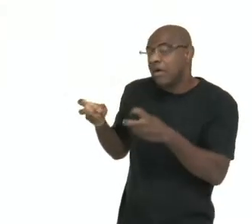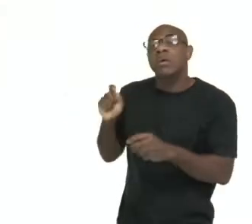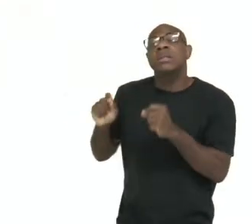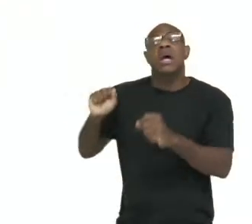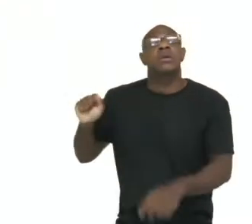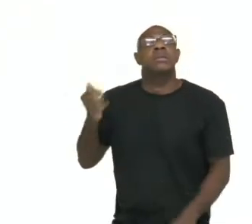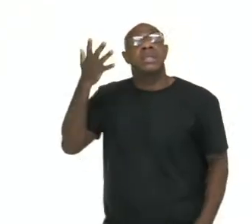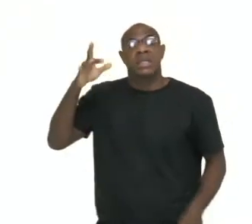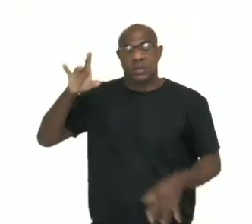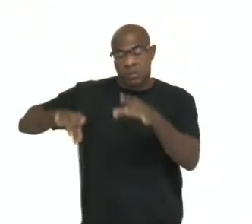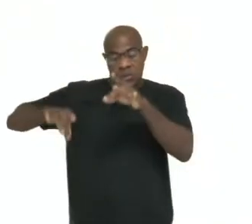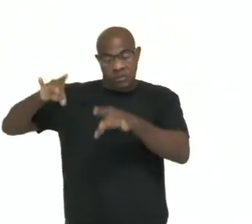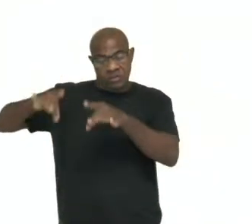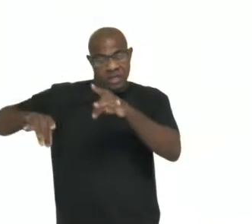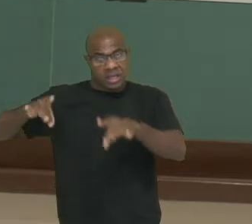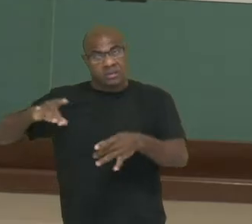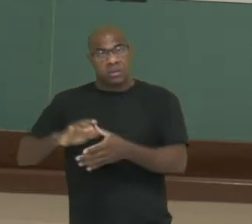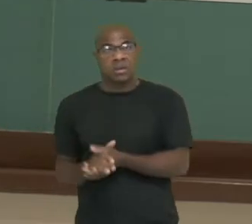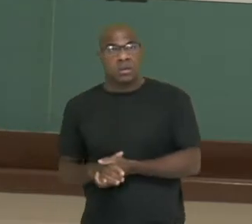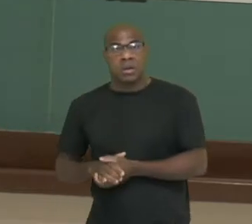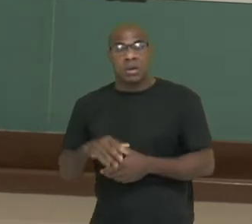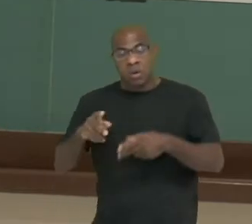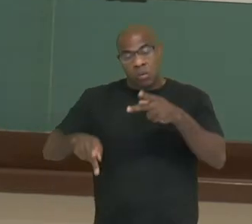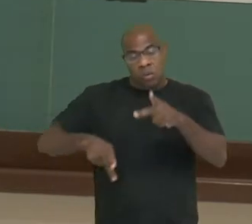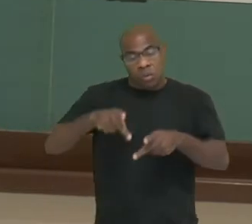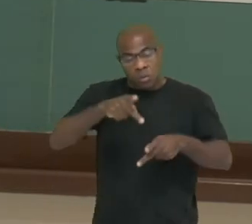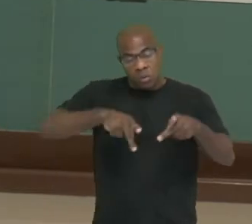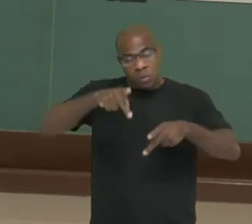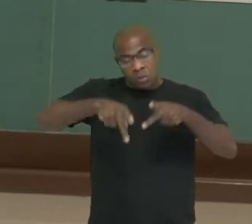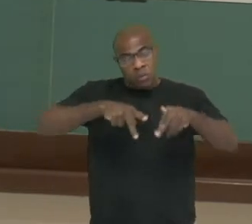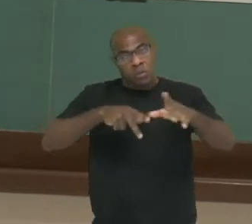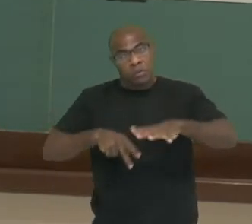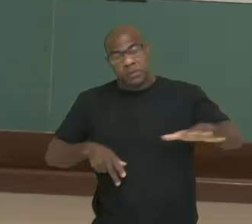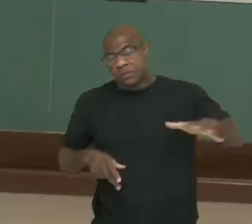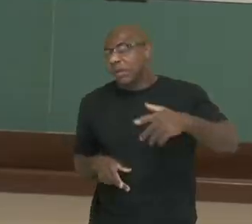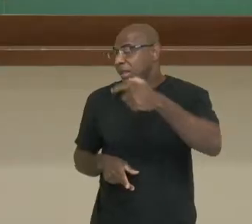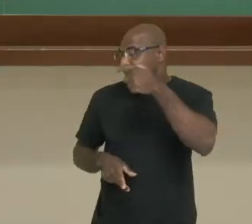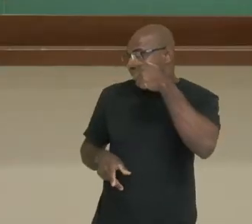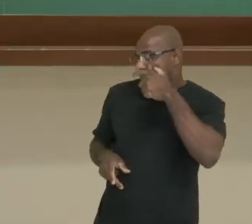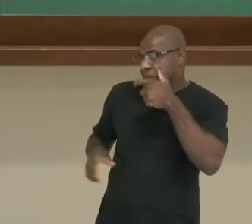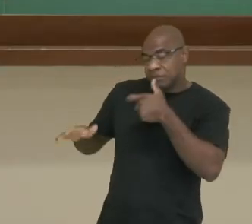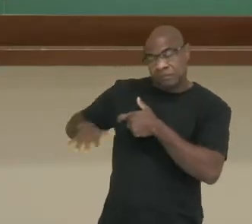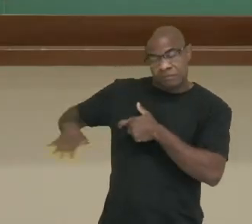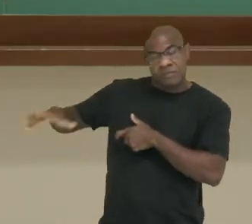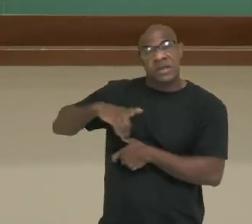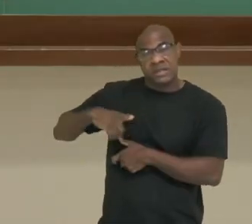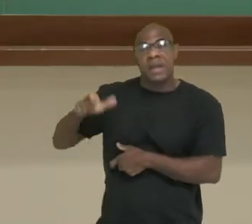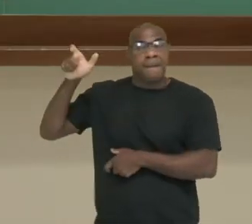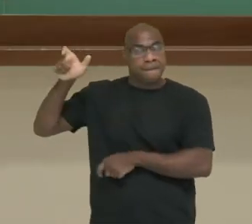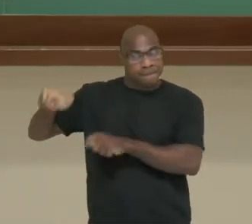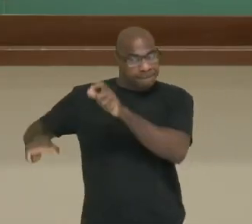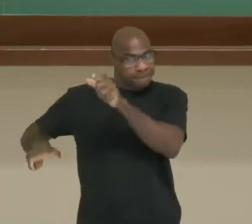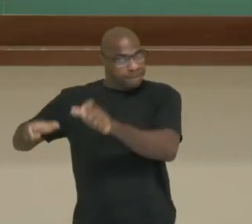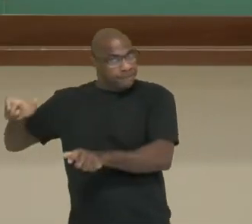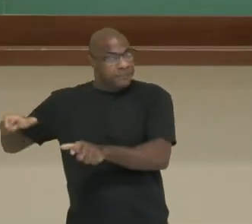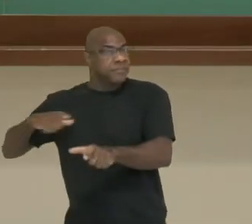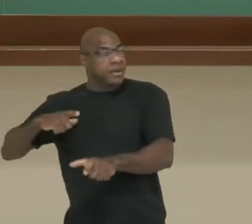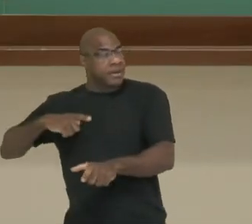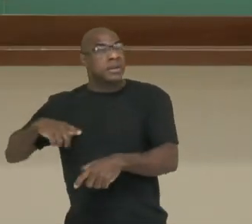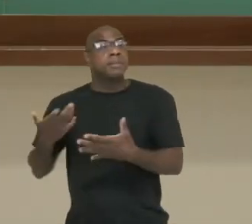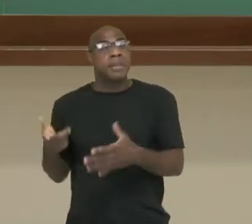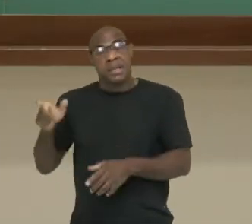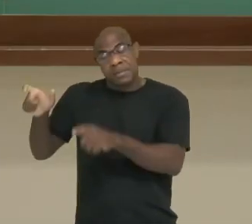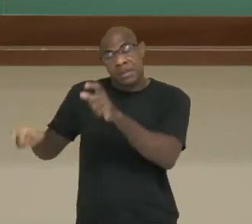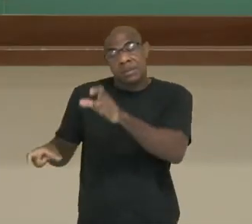espetáculo teatral. Então, o público, ele vai assistir a encenação, vai ter a personagem, né? Mas a personagem